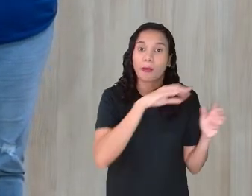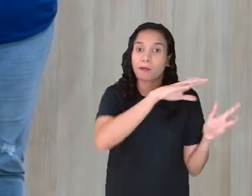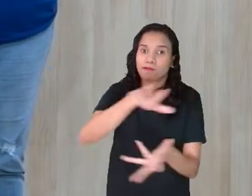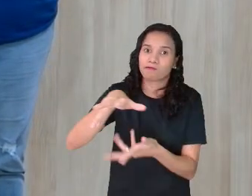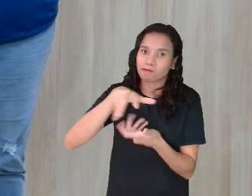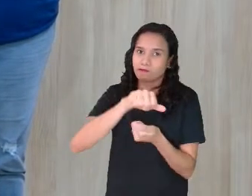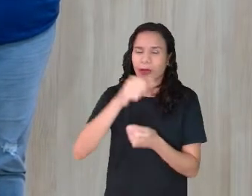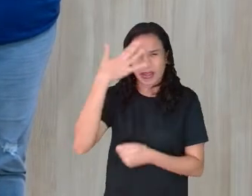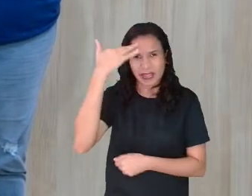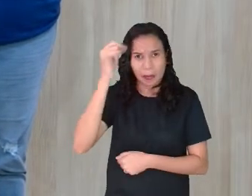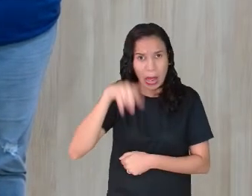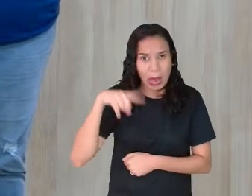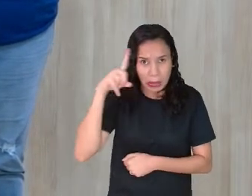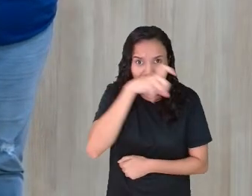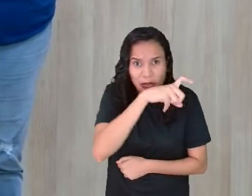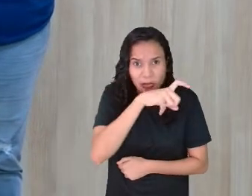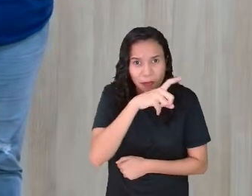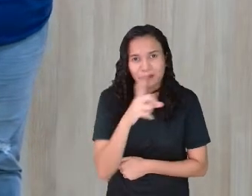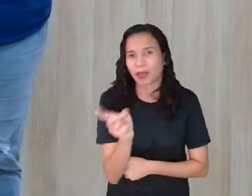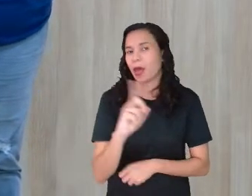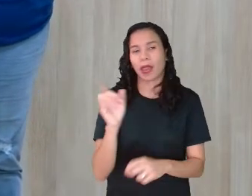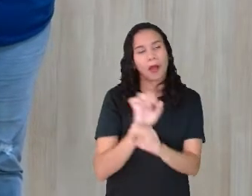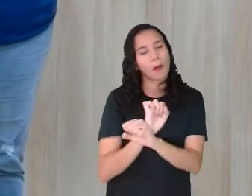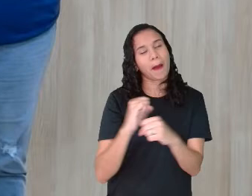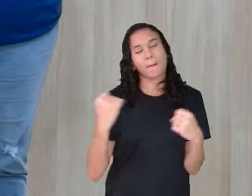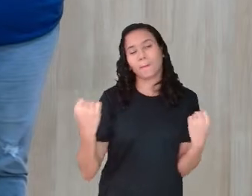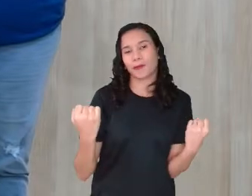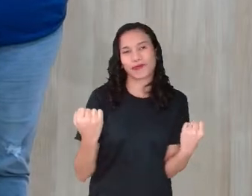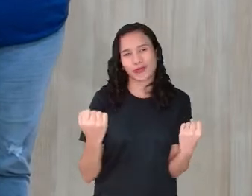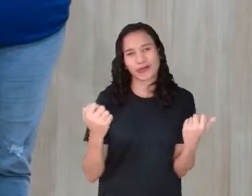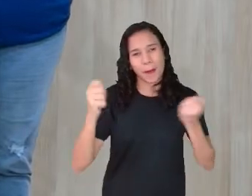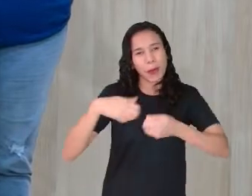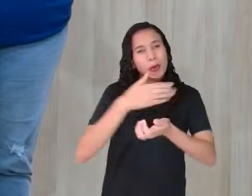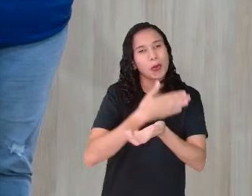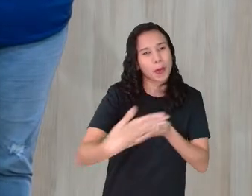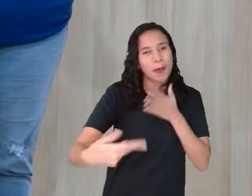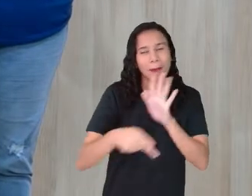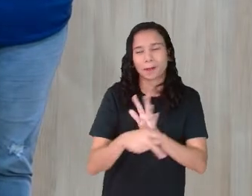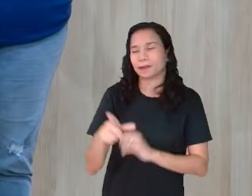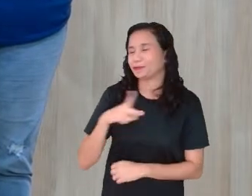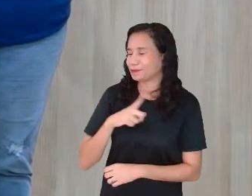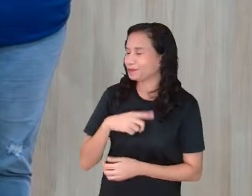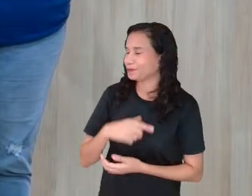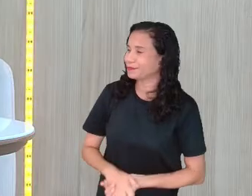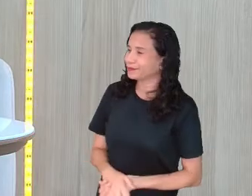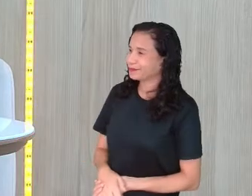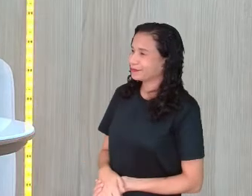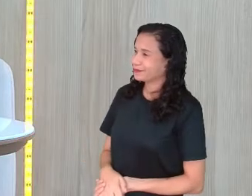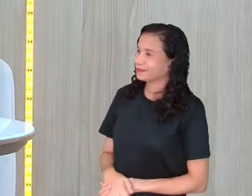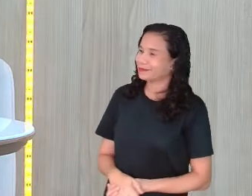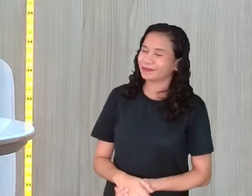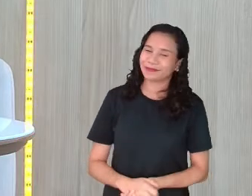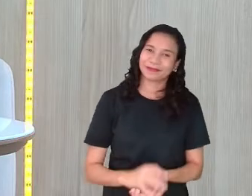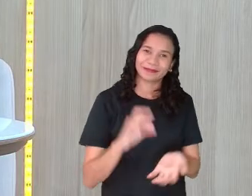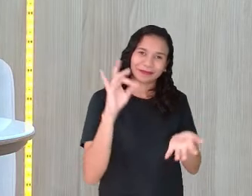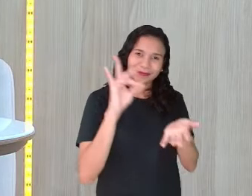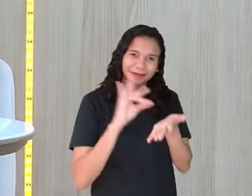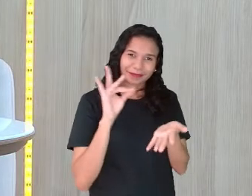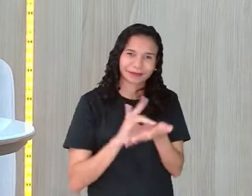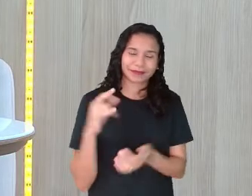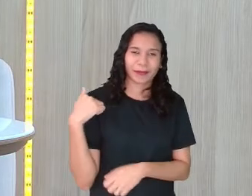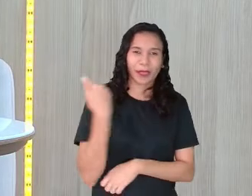difícil, sabe? Mas não é impossível que se comece aí, né, Vanessa? Exatamente, né? A